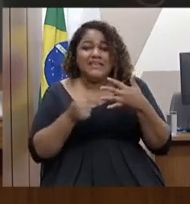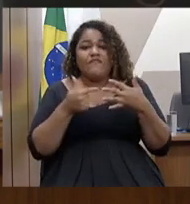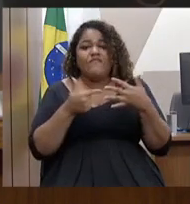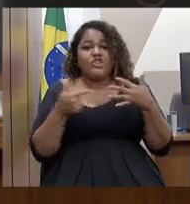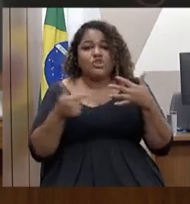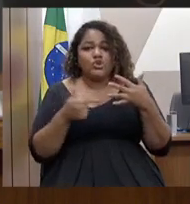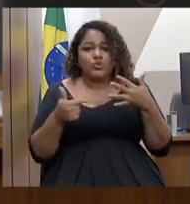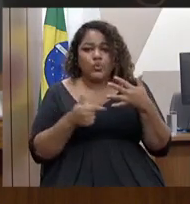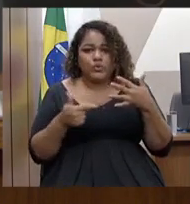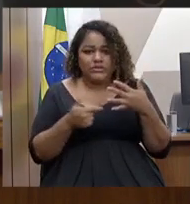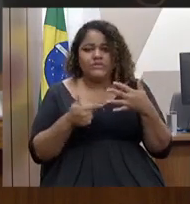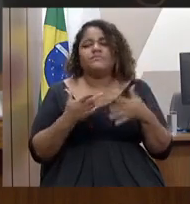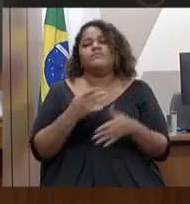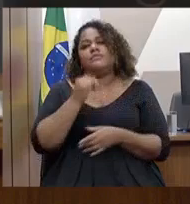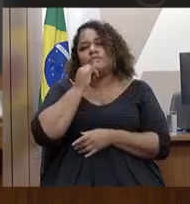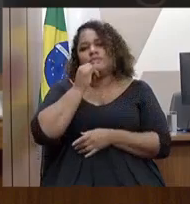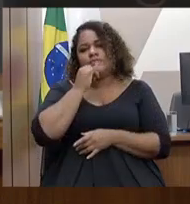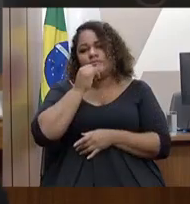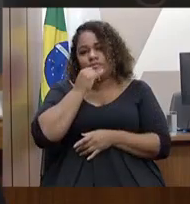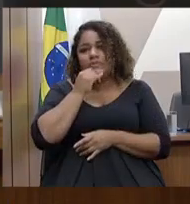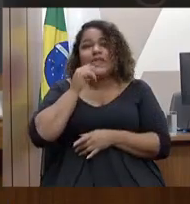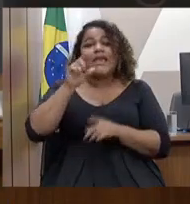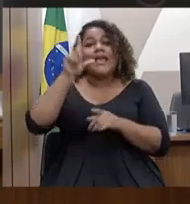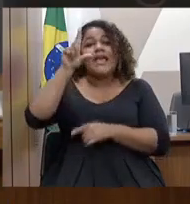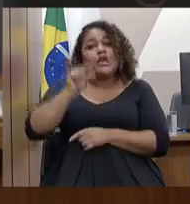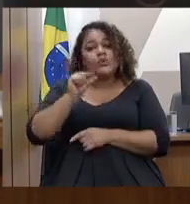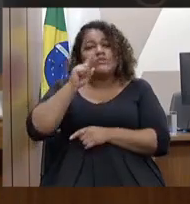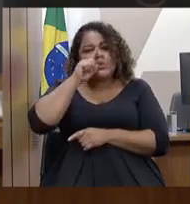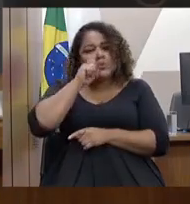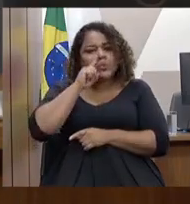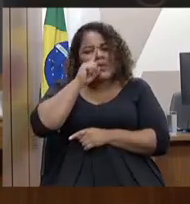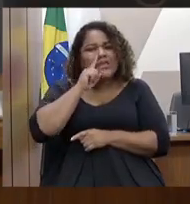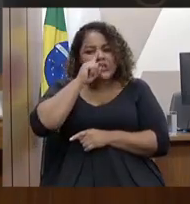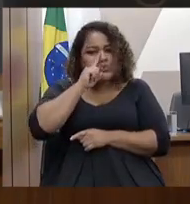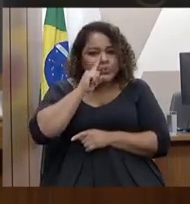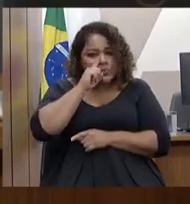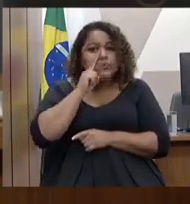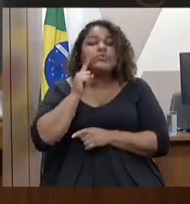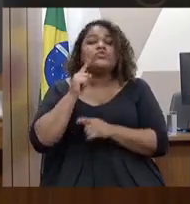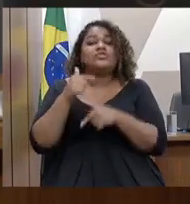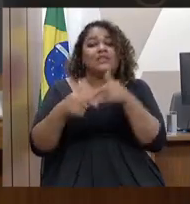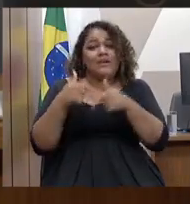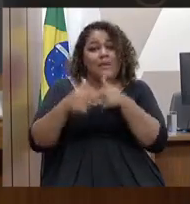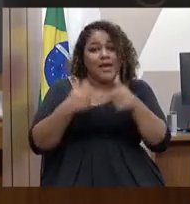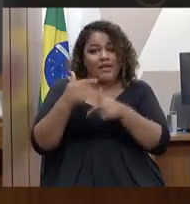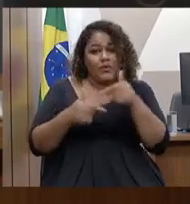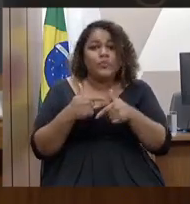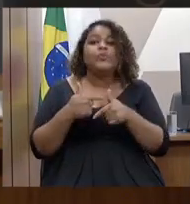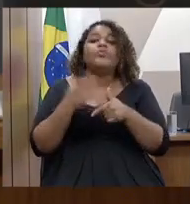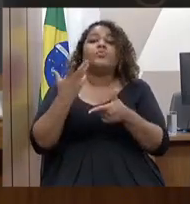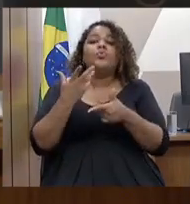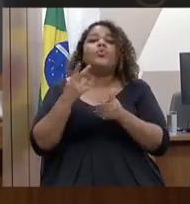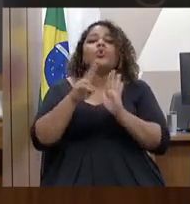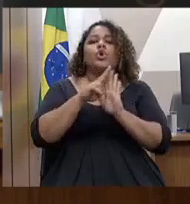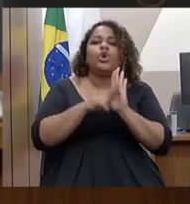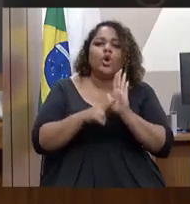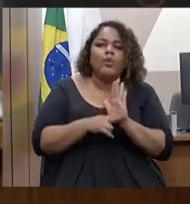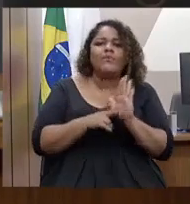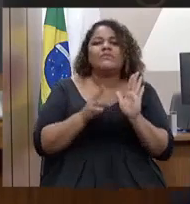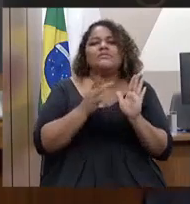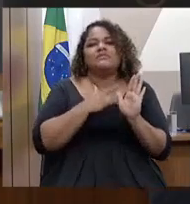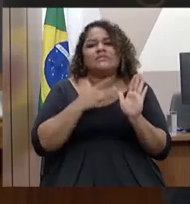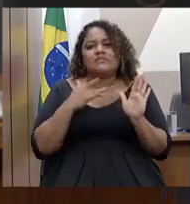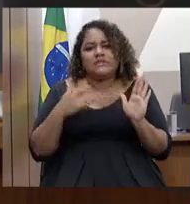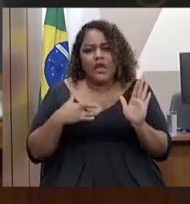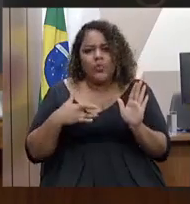meios de normas de saúde higiene e segurança esse item ele é um avanço inclusive temos mundiais poucas